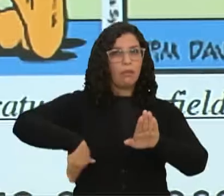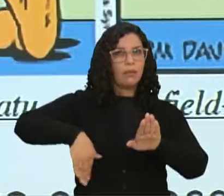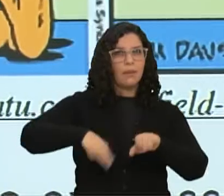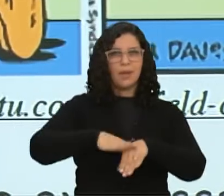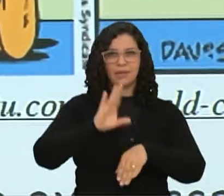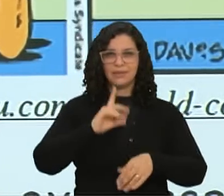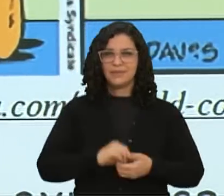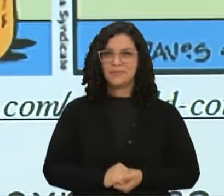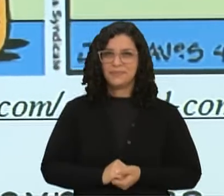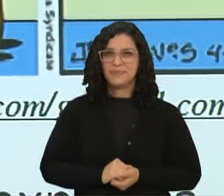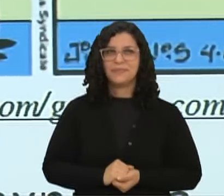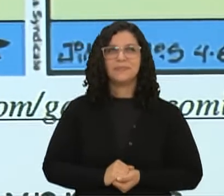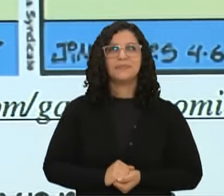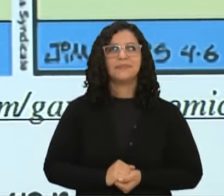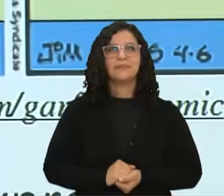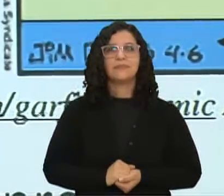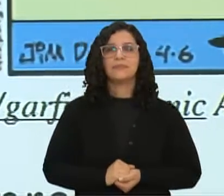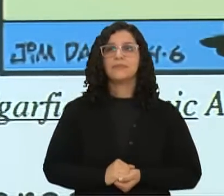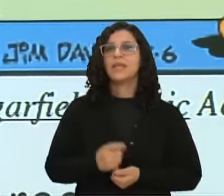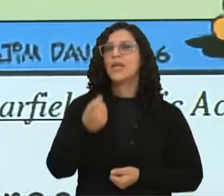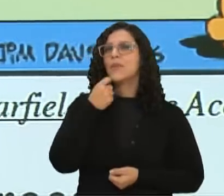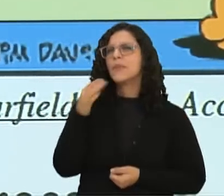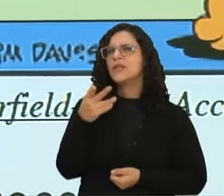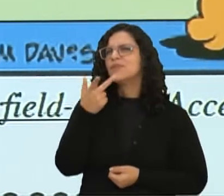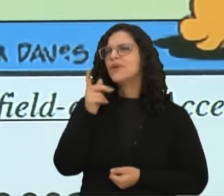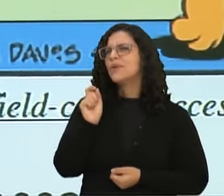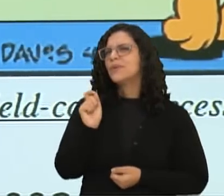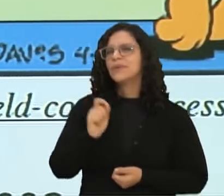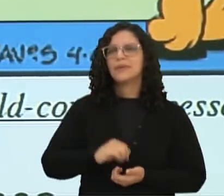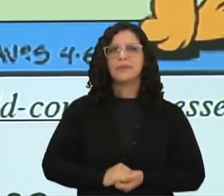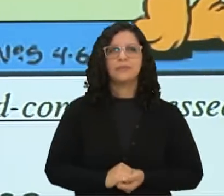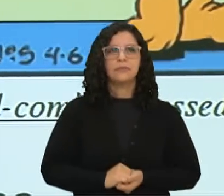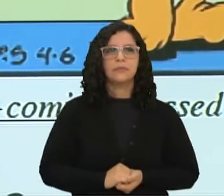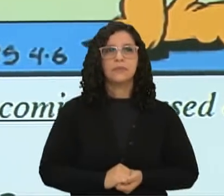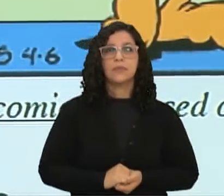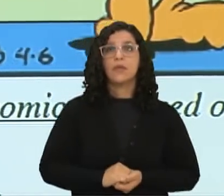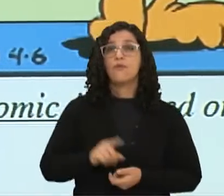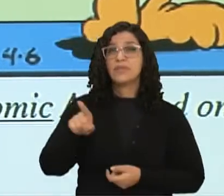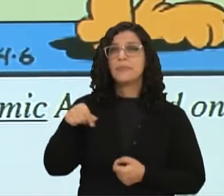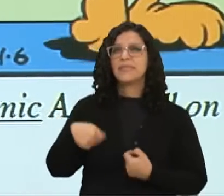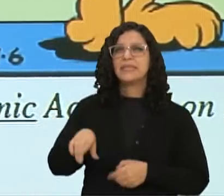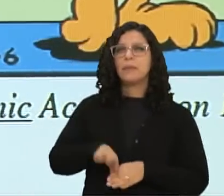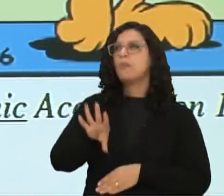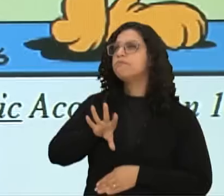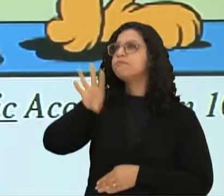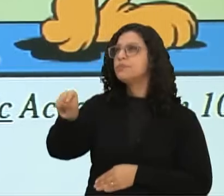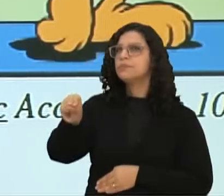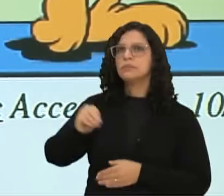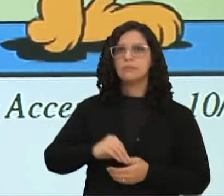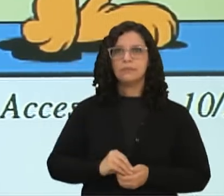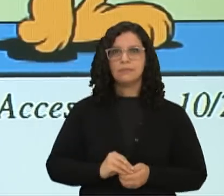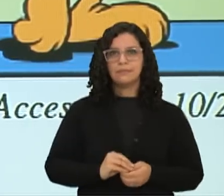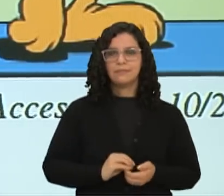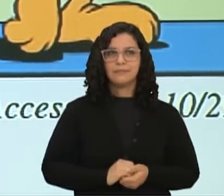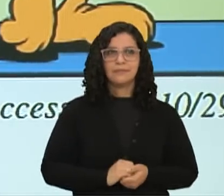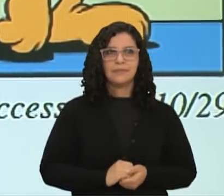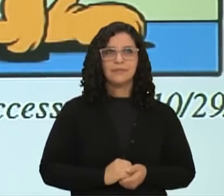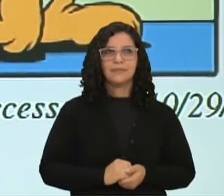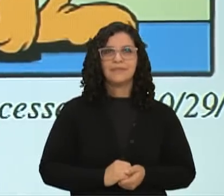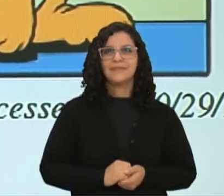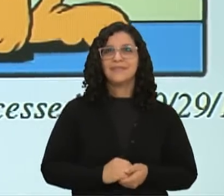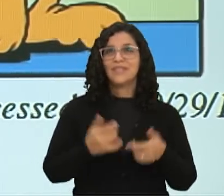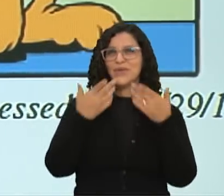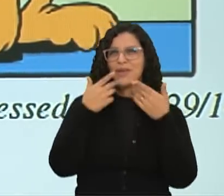natação. Aí o peixinho responde, maybe you should shut up. Talvez você devesse calar a boca. E ele sai dando